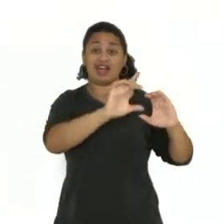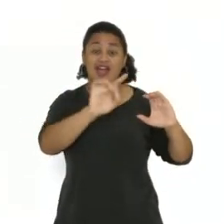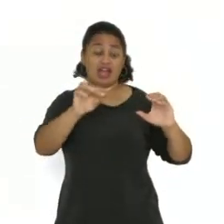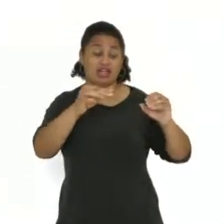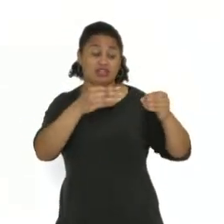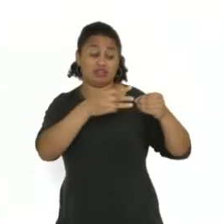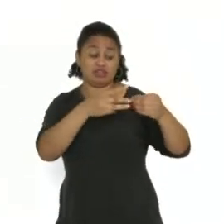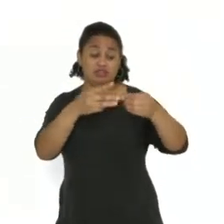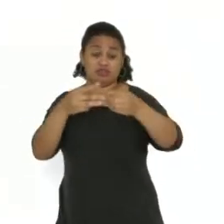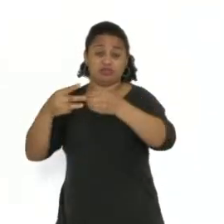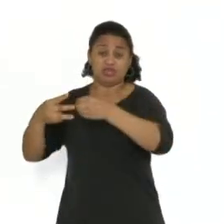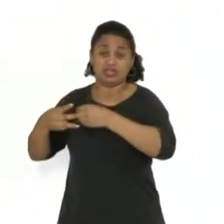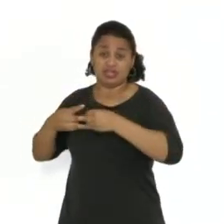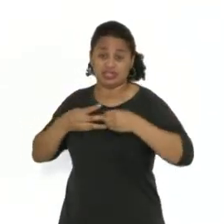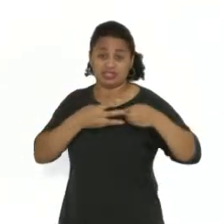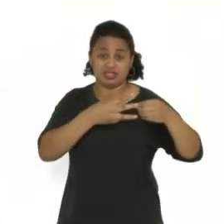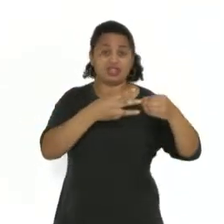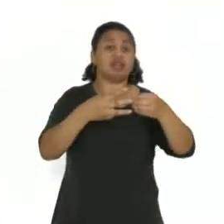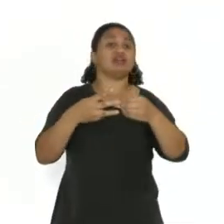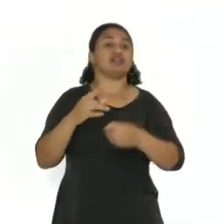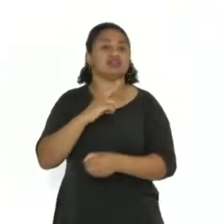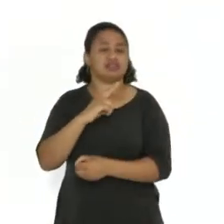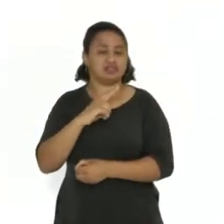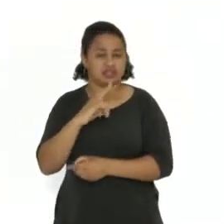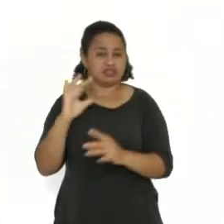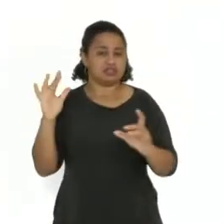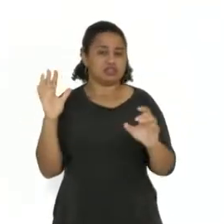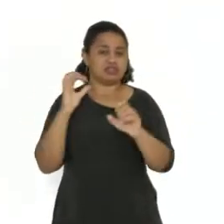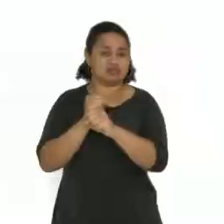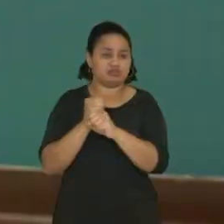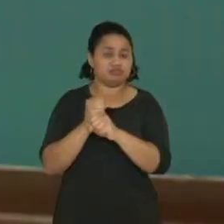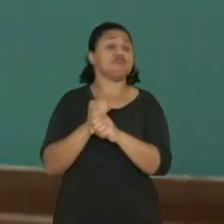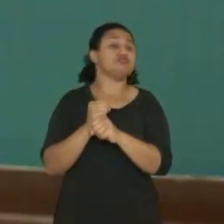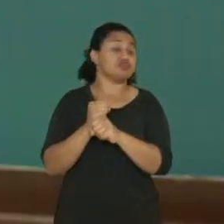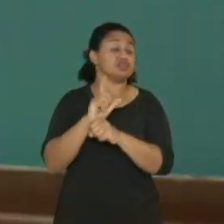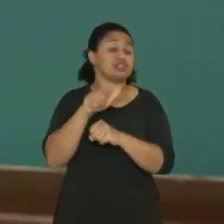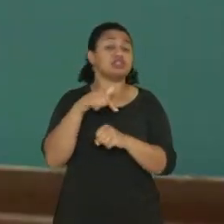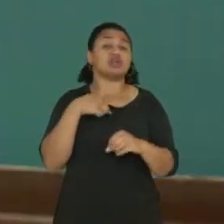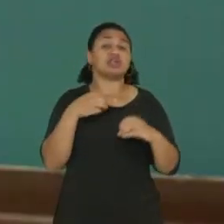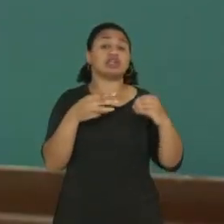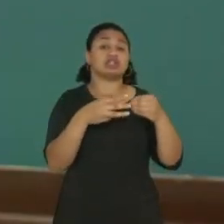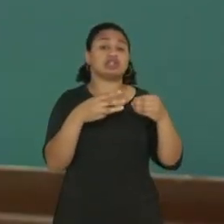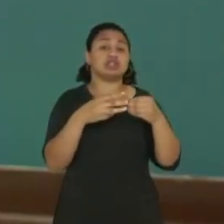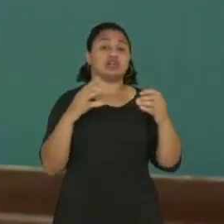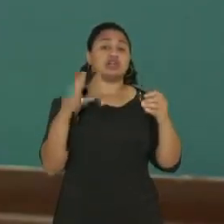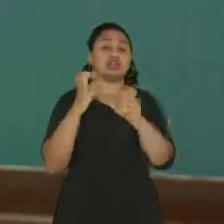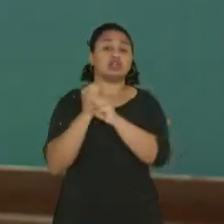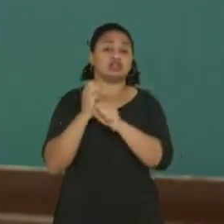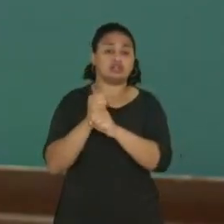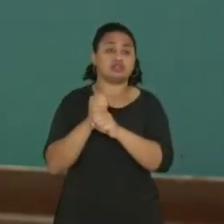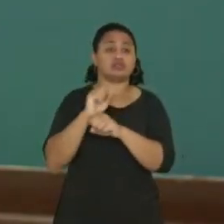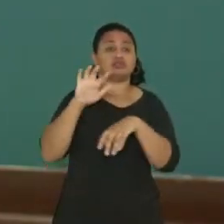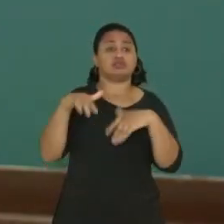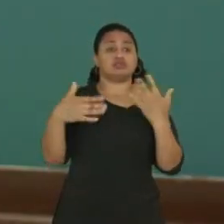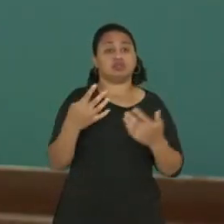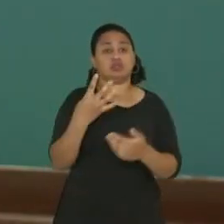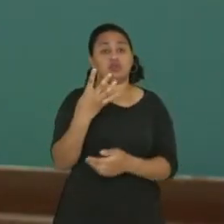que a professora acabou de falar para vocês, que nós chamamos de células somáticas. Então,